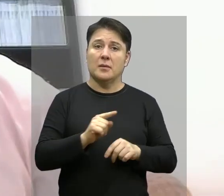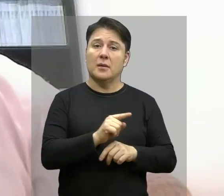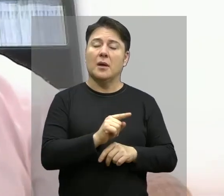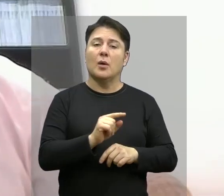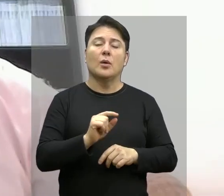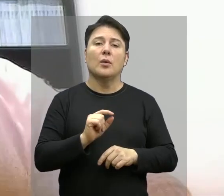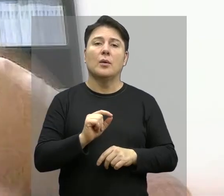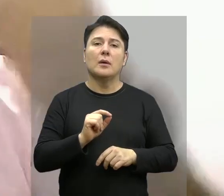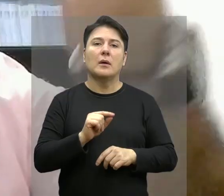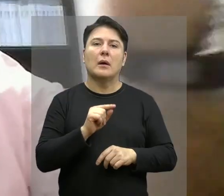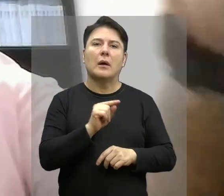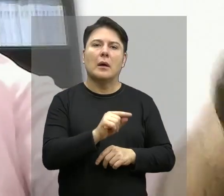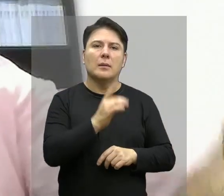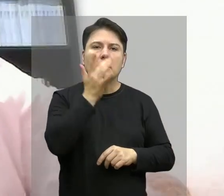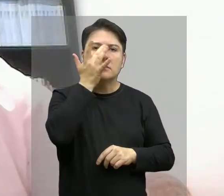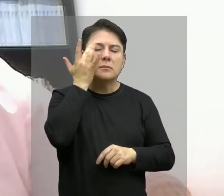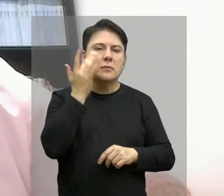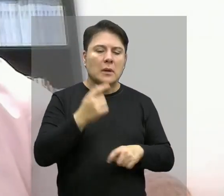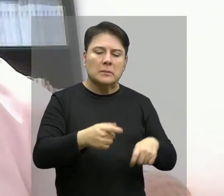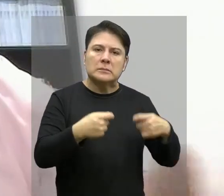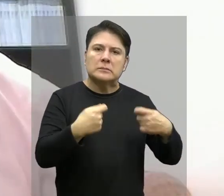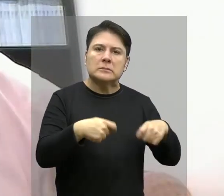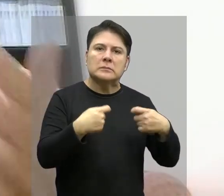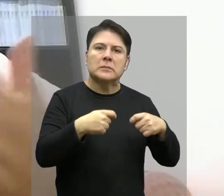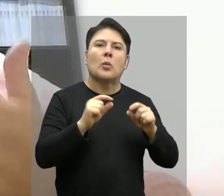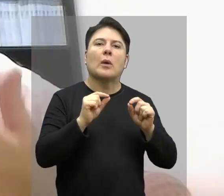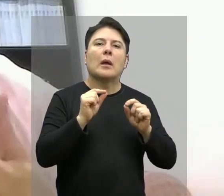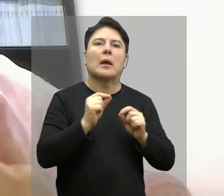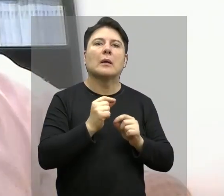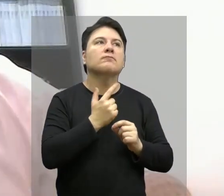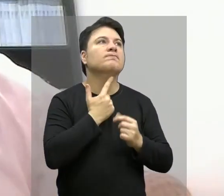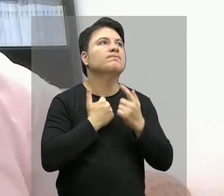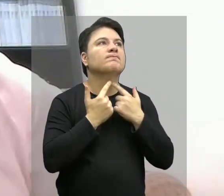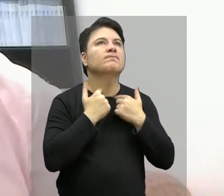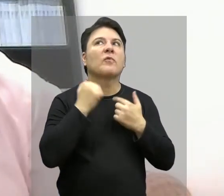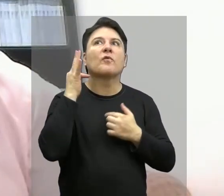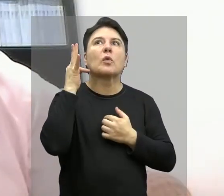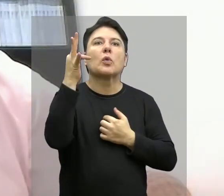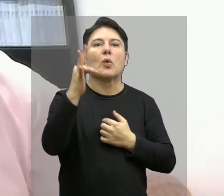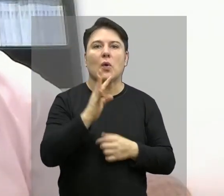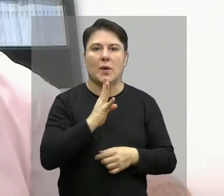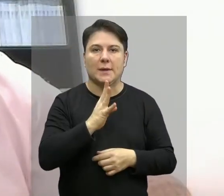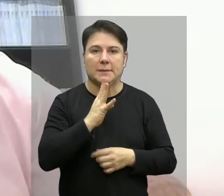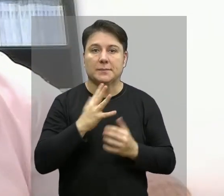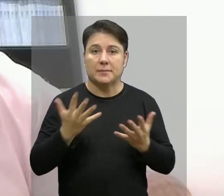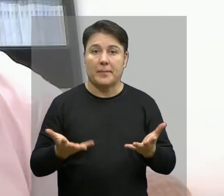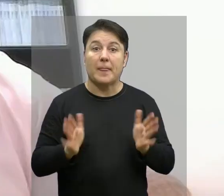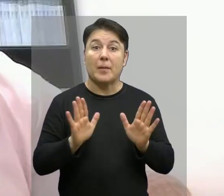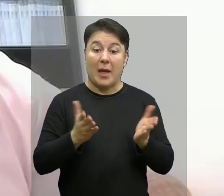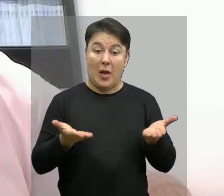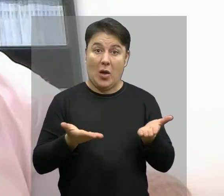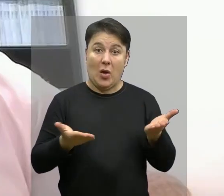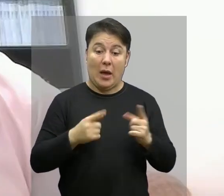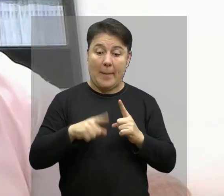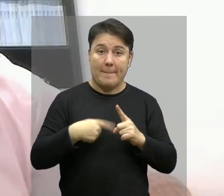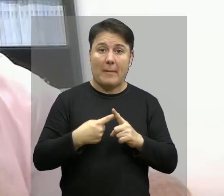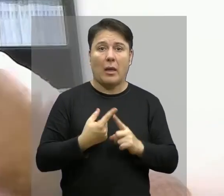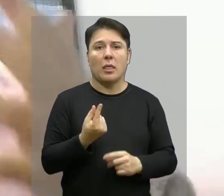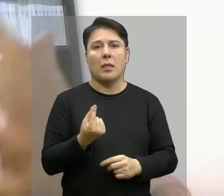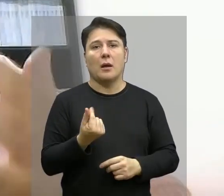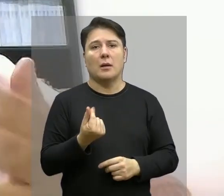essa necessidade de prever. Soma-se a isso o dinheiro. O